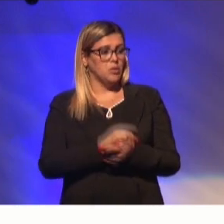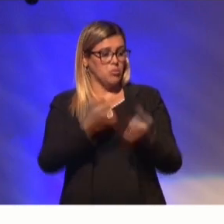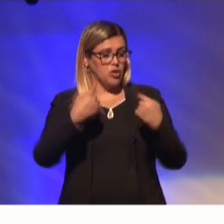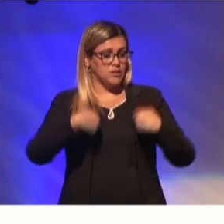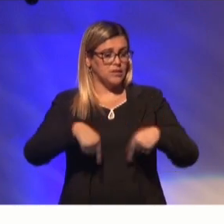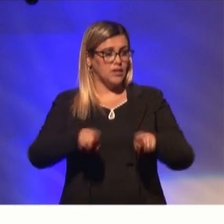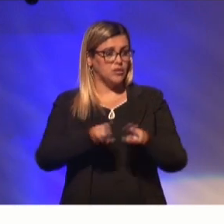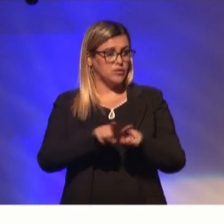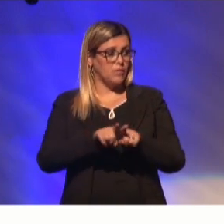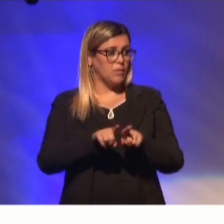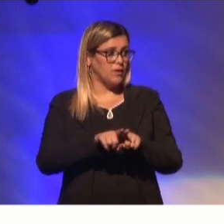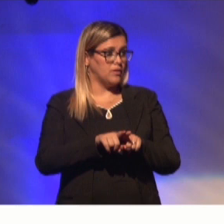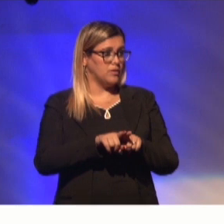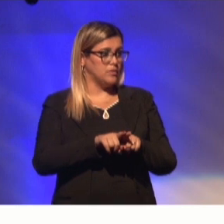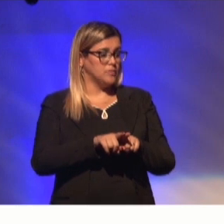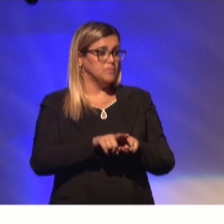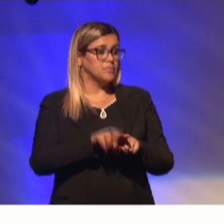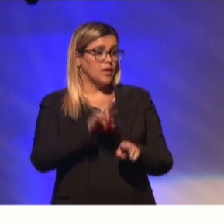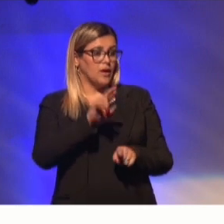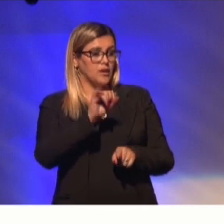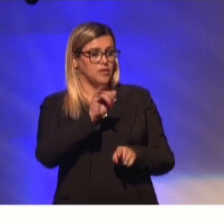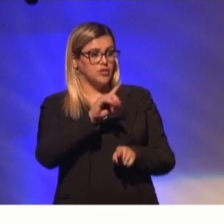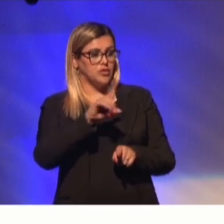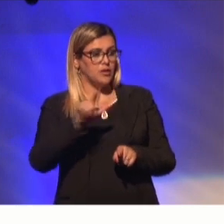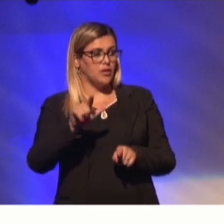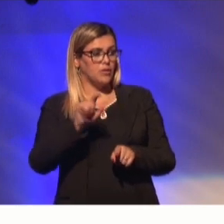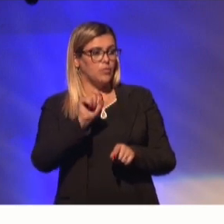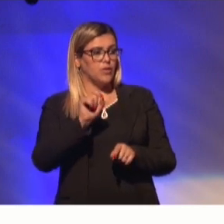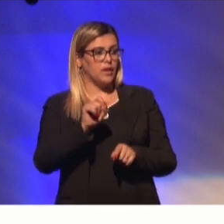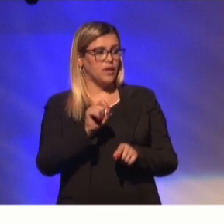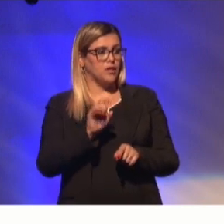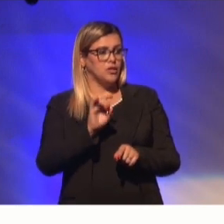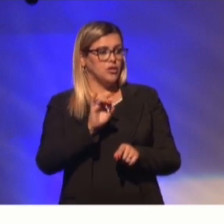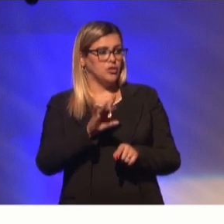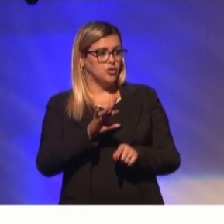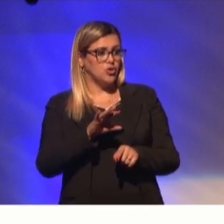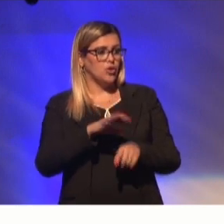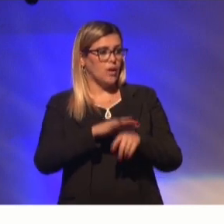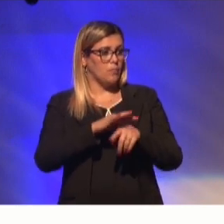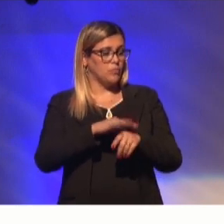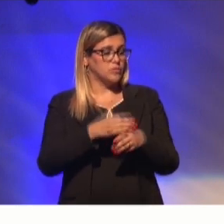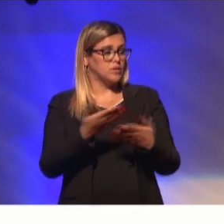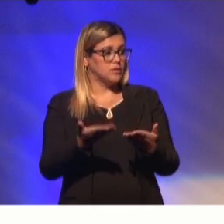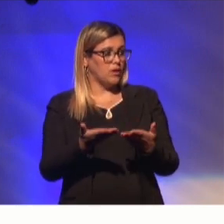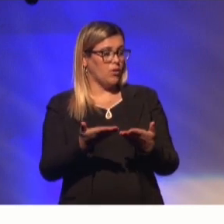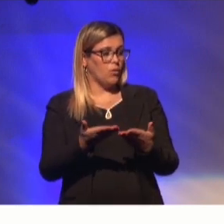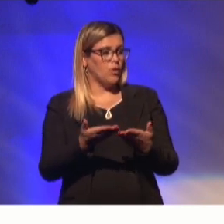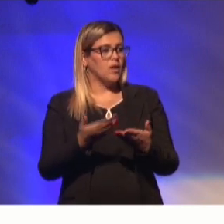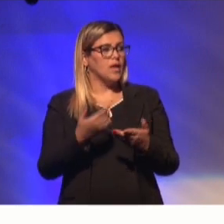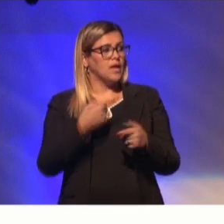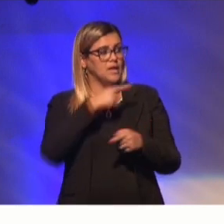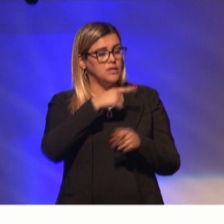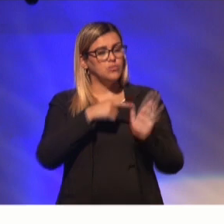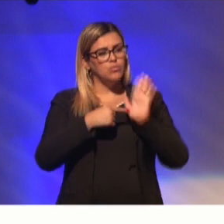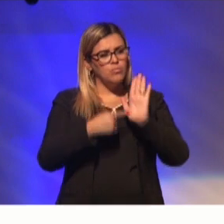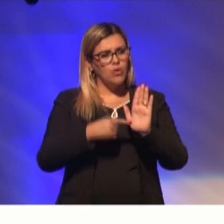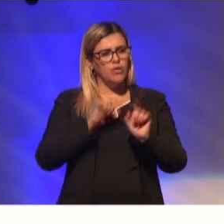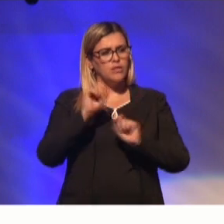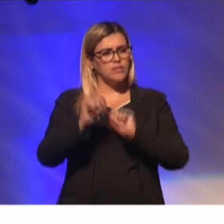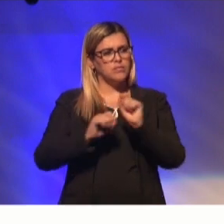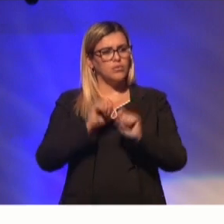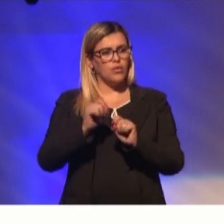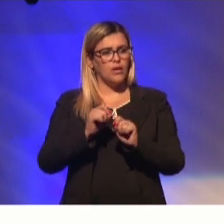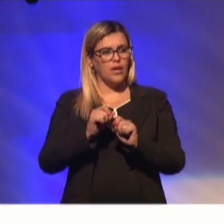músculo-esquelético, e também e a radial, que deve ser aplicada somente na músculo-esquelética. Esse trabalho mostra a eficácia